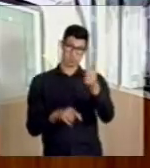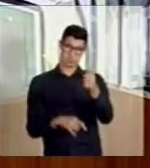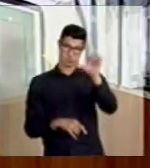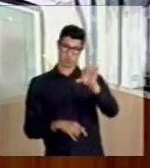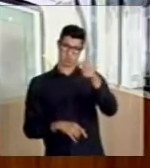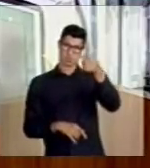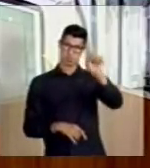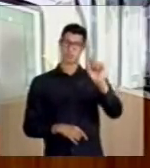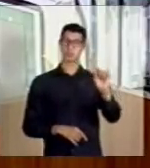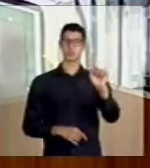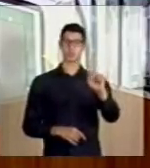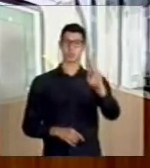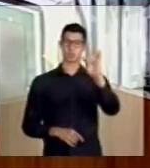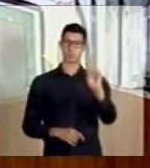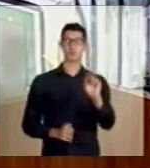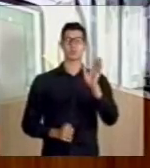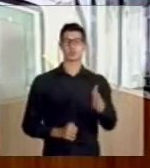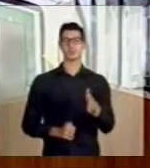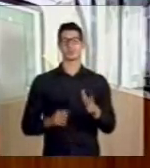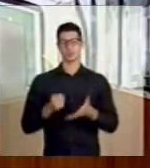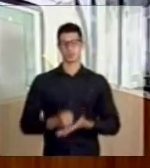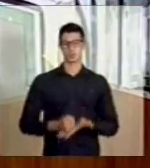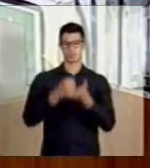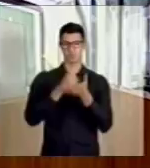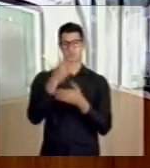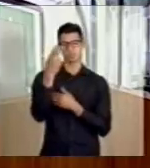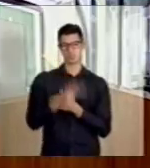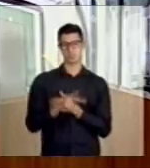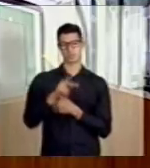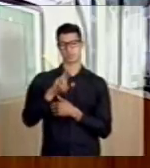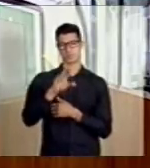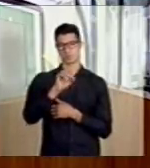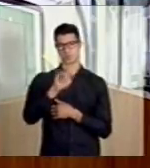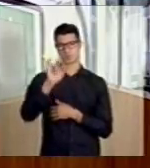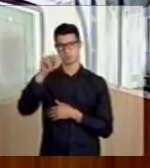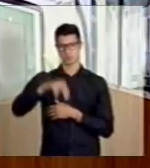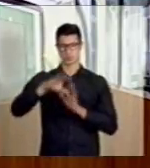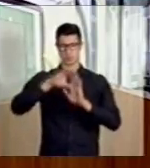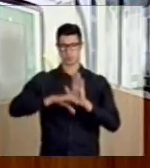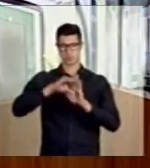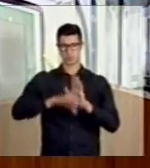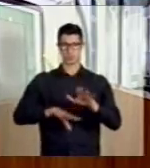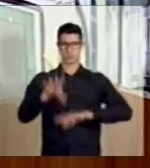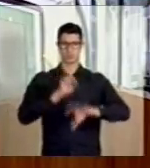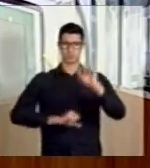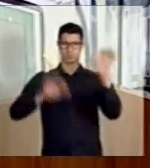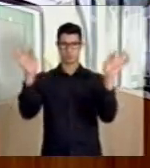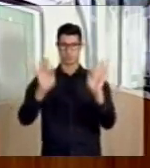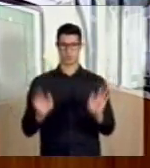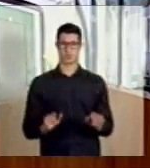1978, nos quais esse alto tribunal, ao apoiar os seus rulings no conceito de busca da